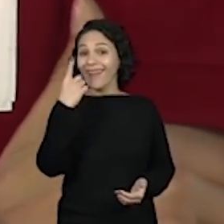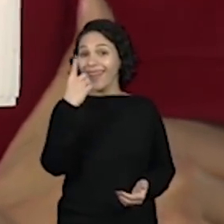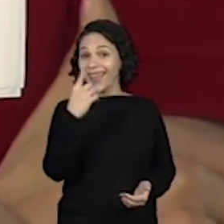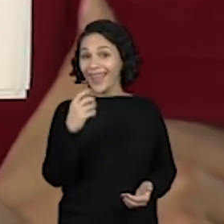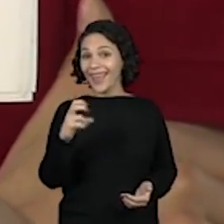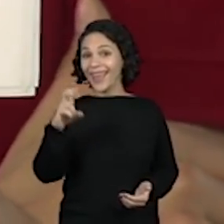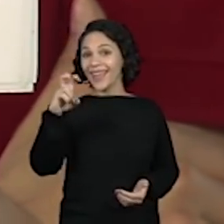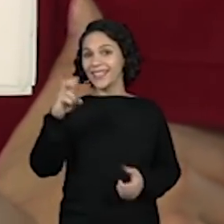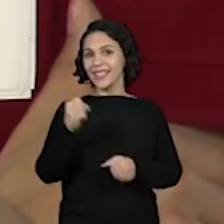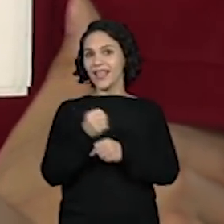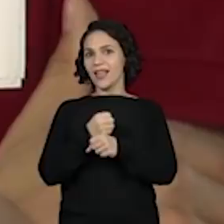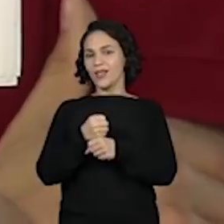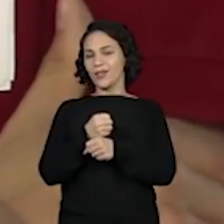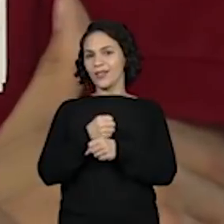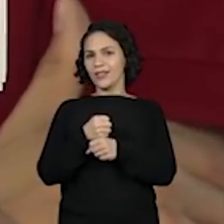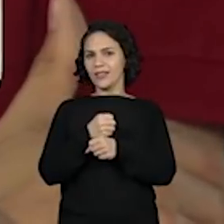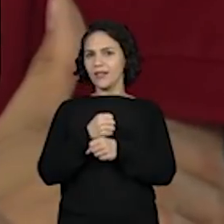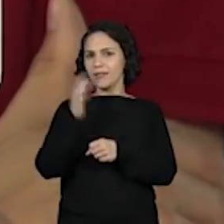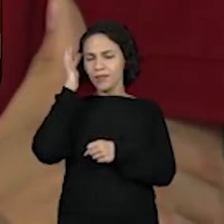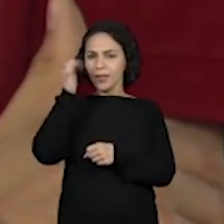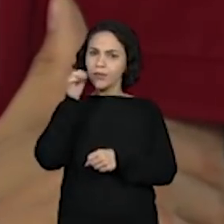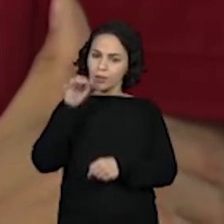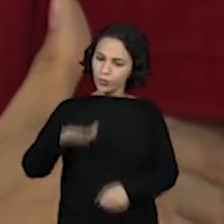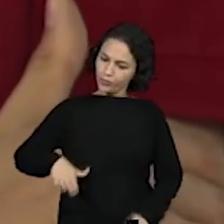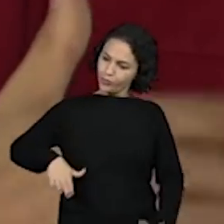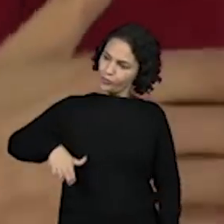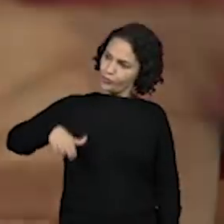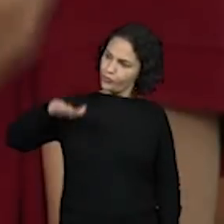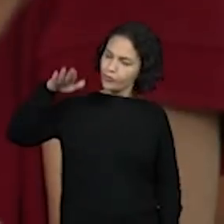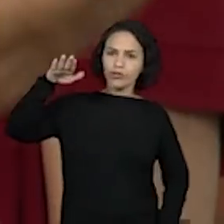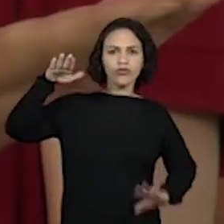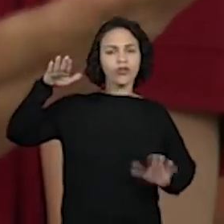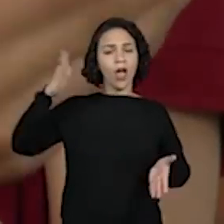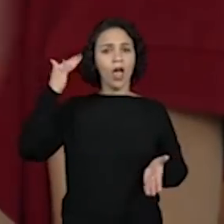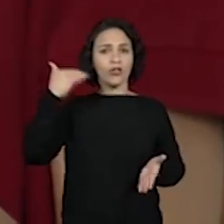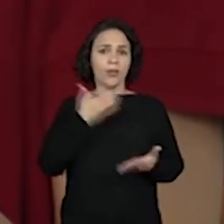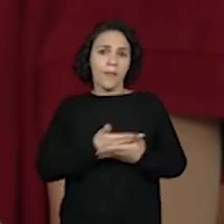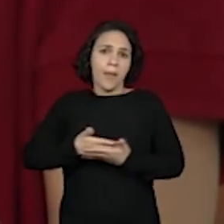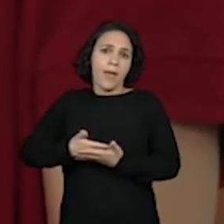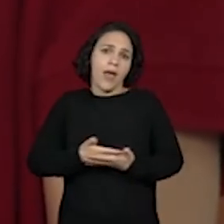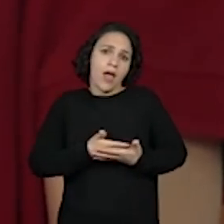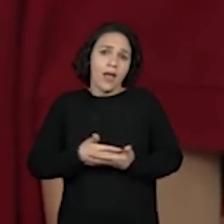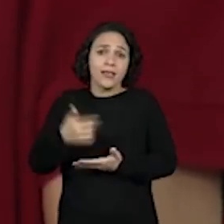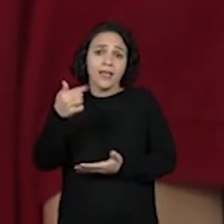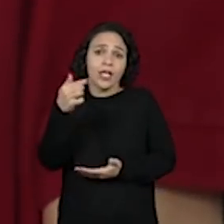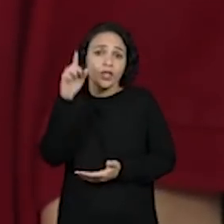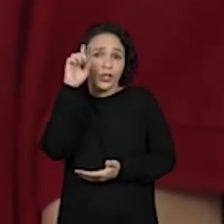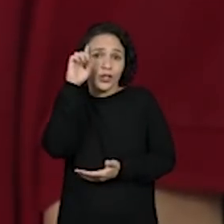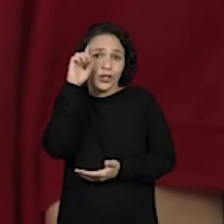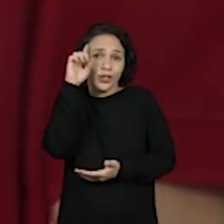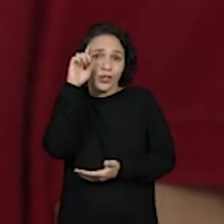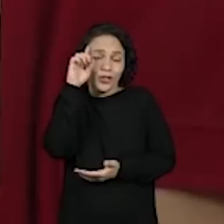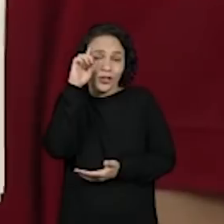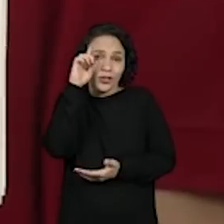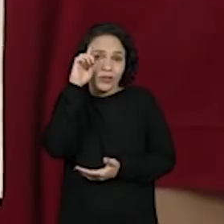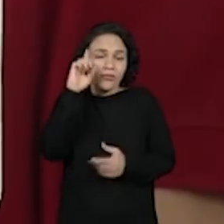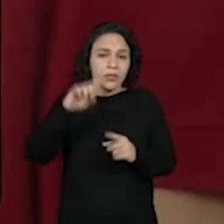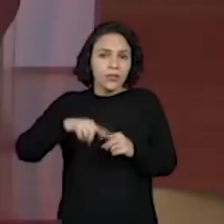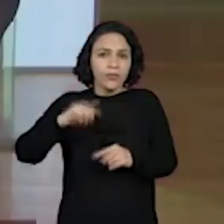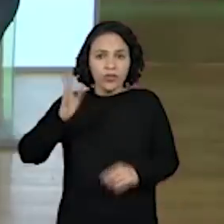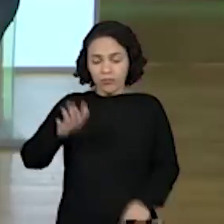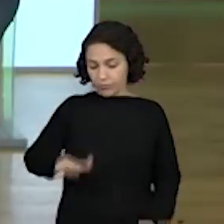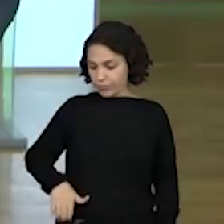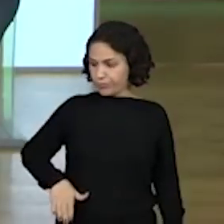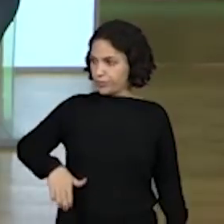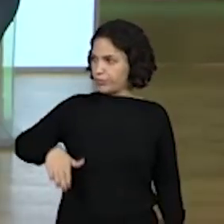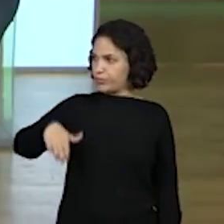anos. Posso pensar aí na idade da menina, não é? Sim. Se ela era um bebê e foi um bebê recém-nascido, e se foi aí